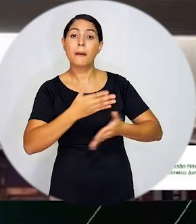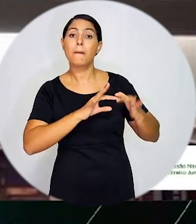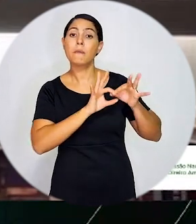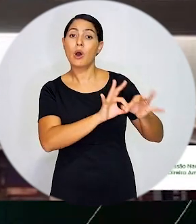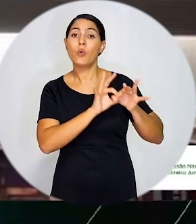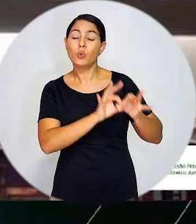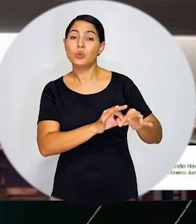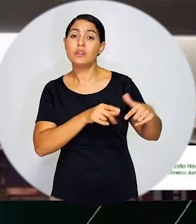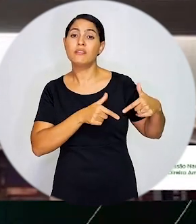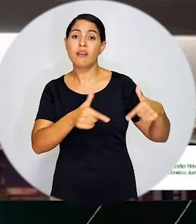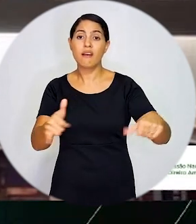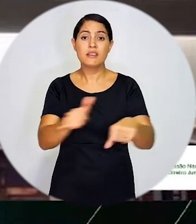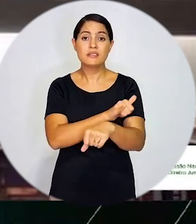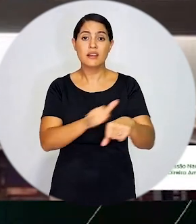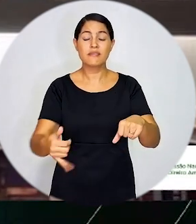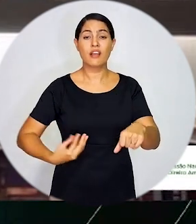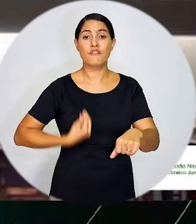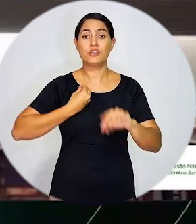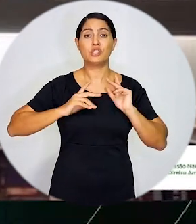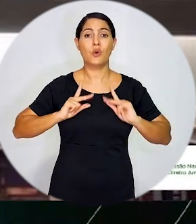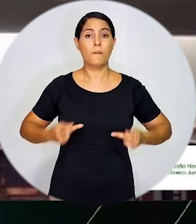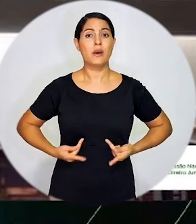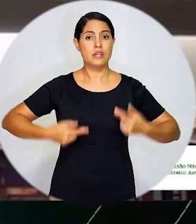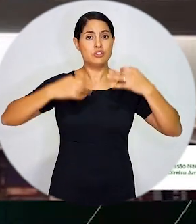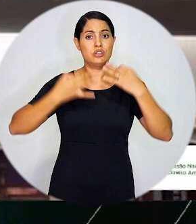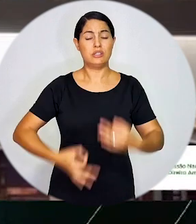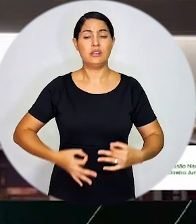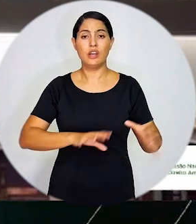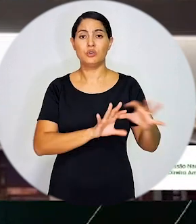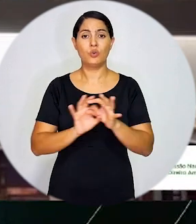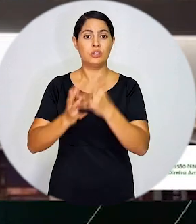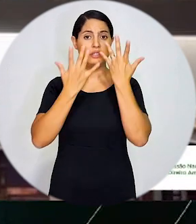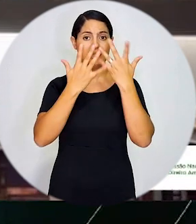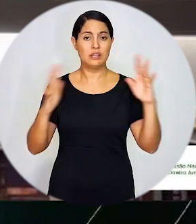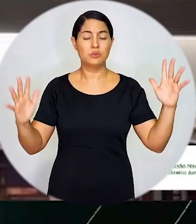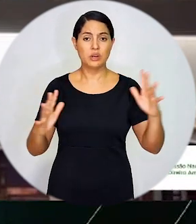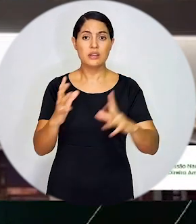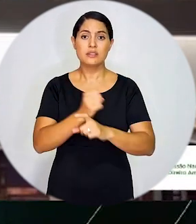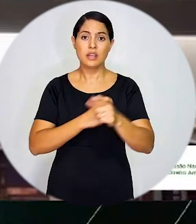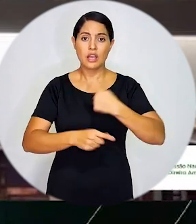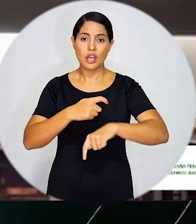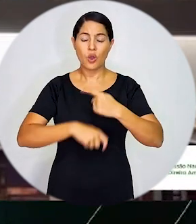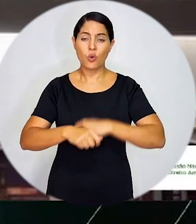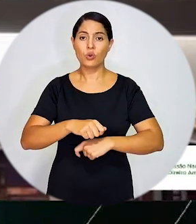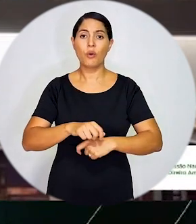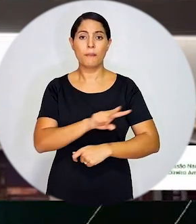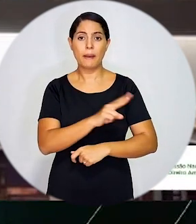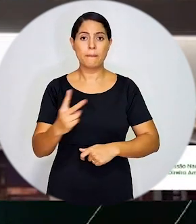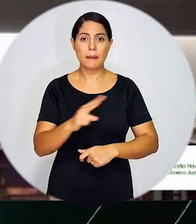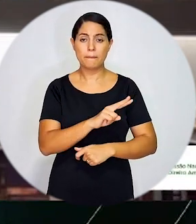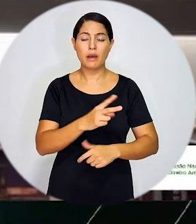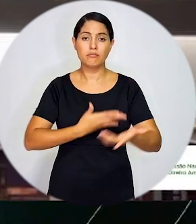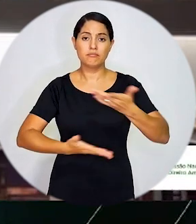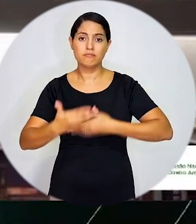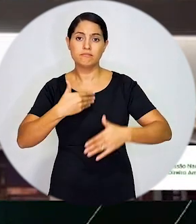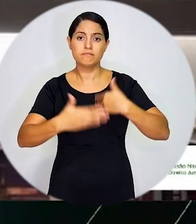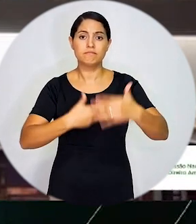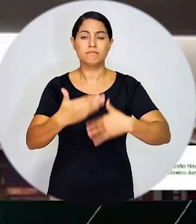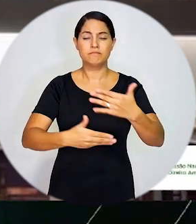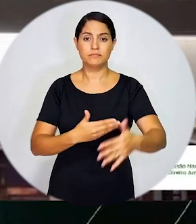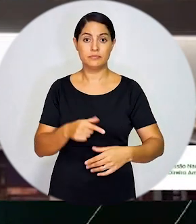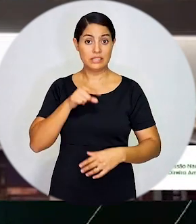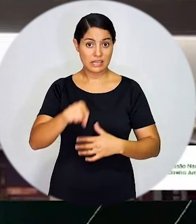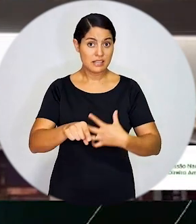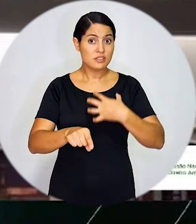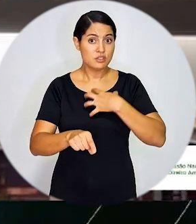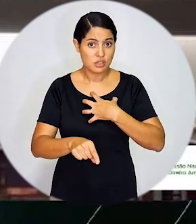a vida humana com dignidade, a natureza e as atividades econômicas. Essa situação, senhores, ela